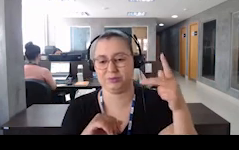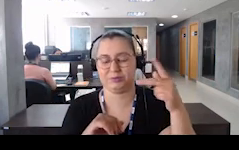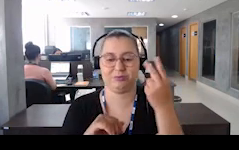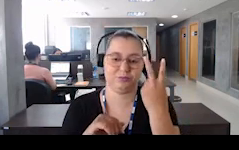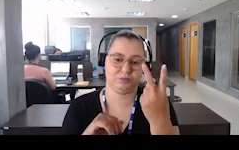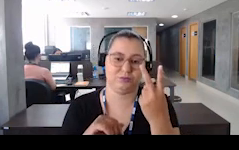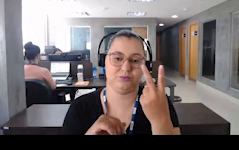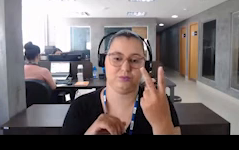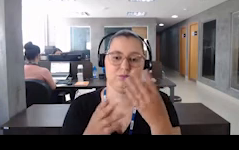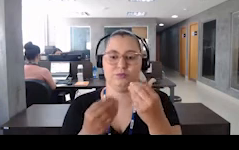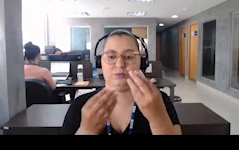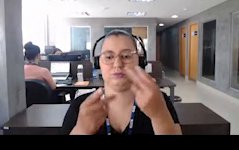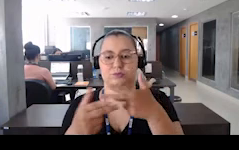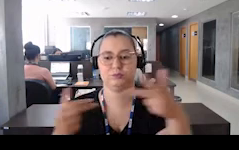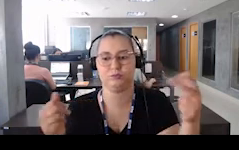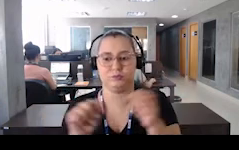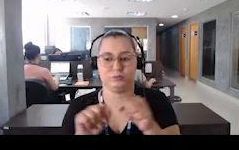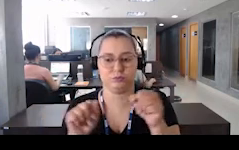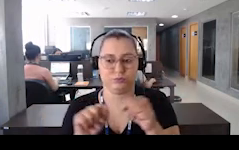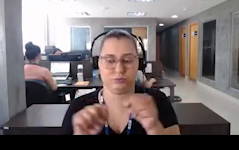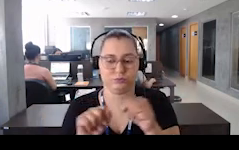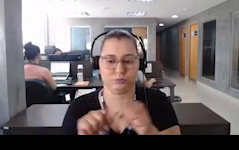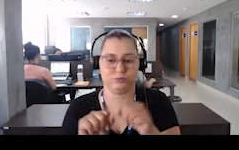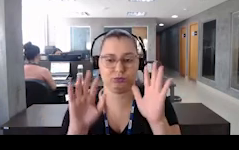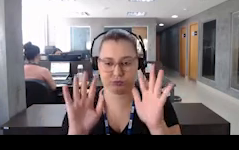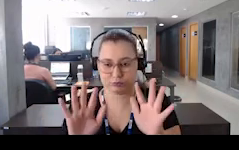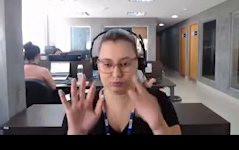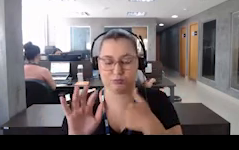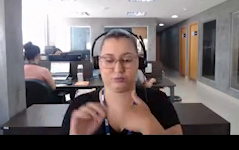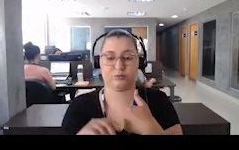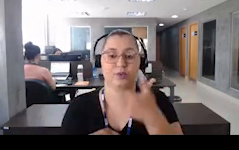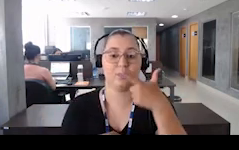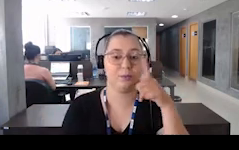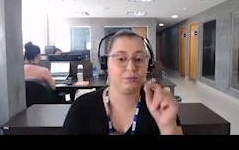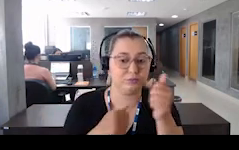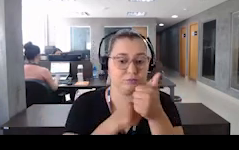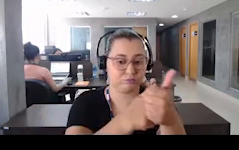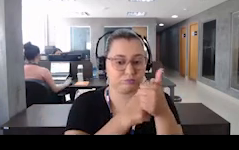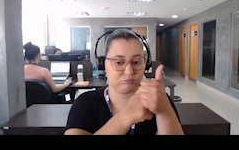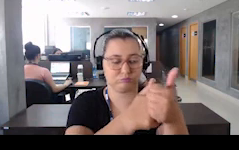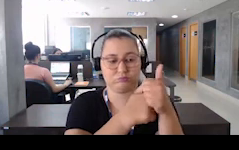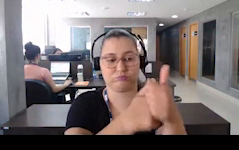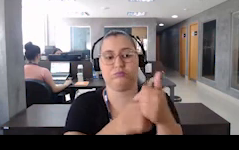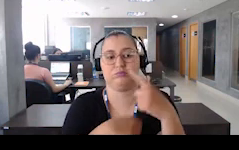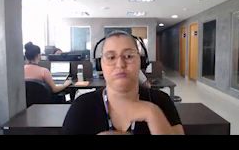2, vai ficar muita coisa para vocês fazerem, né? Então, assim, para quem está acompanhando aí,